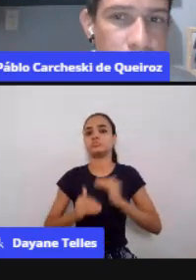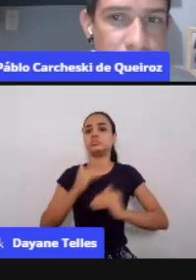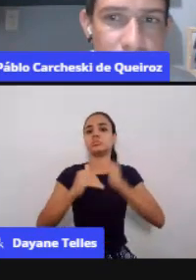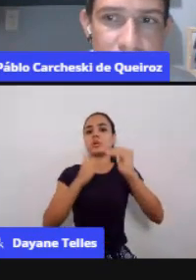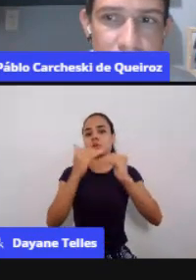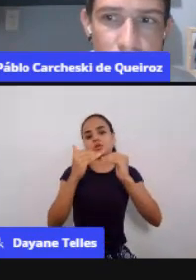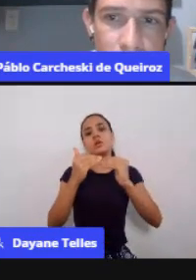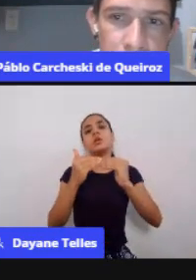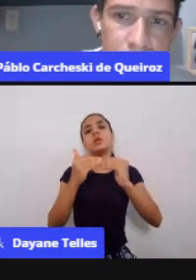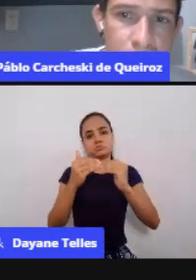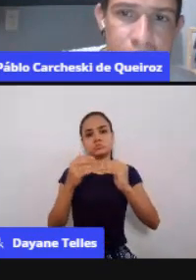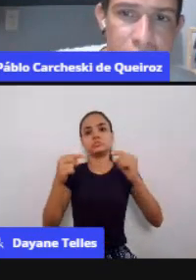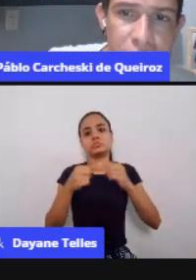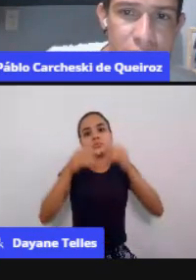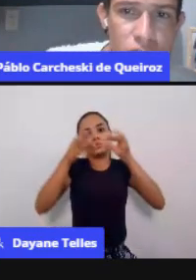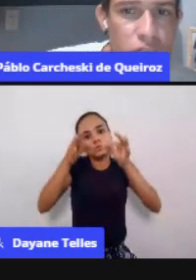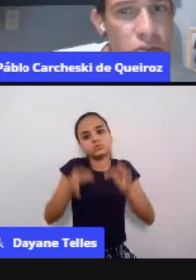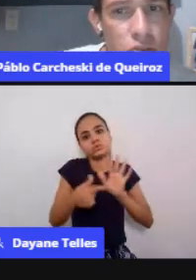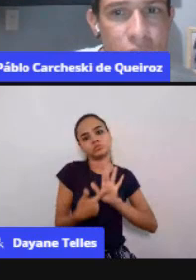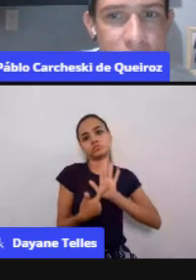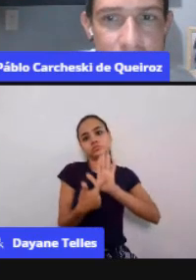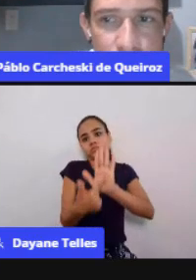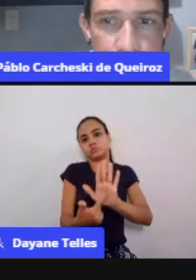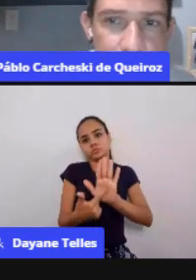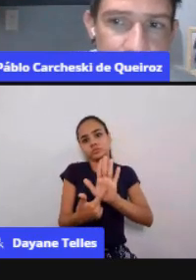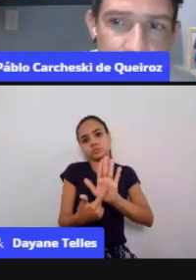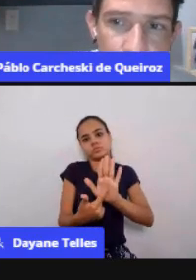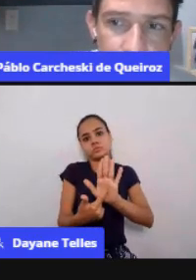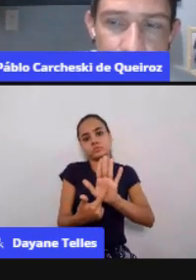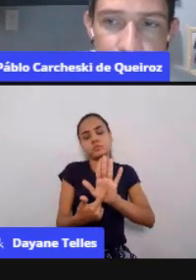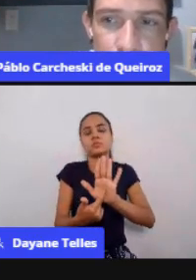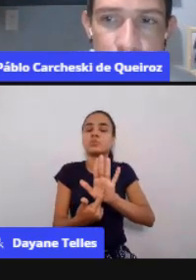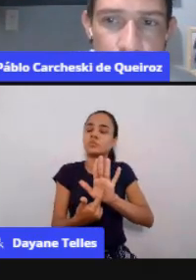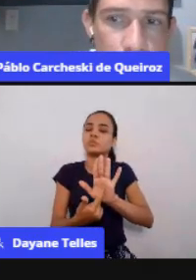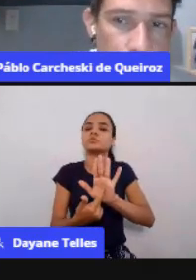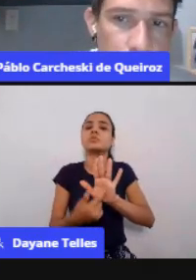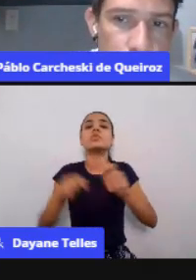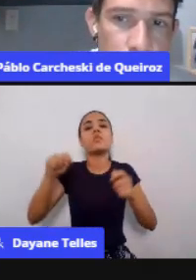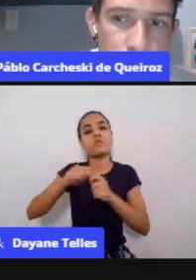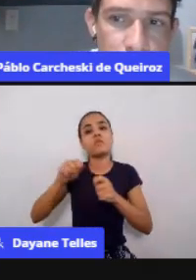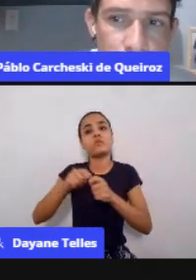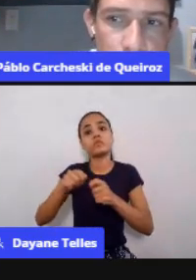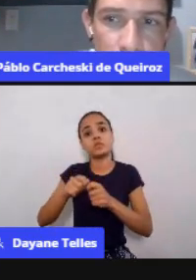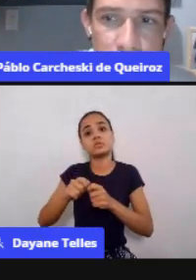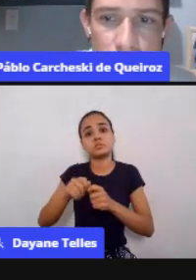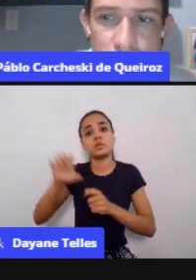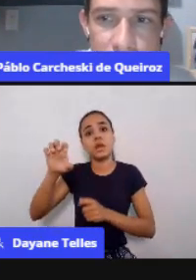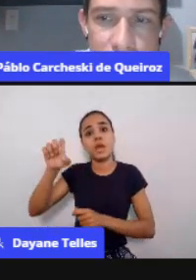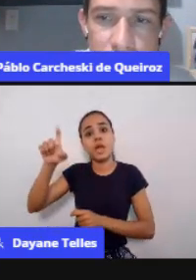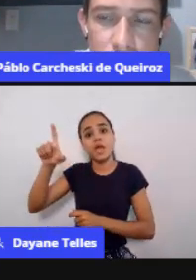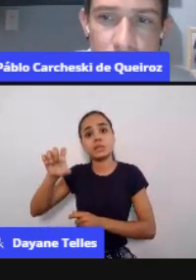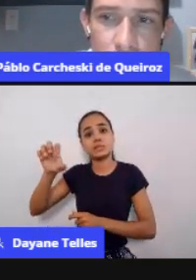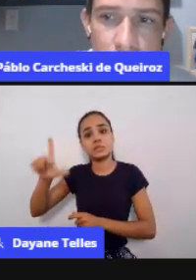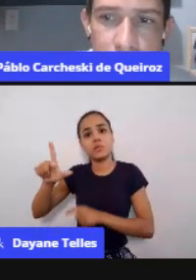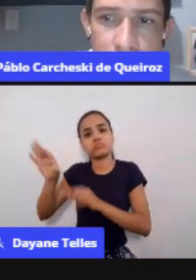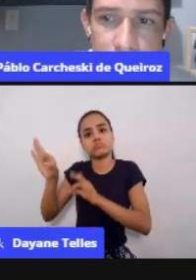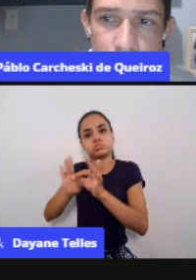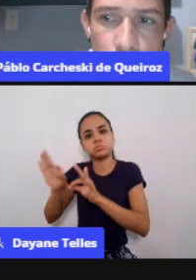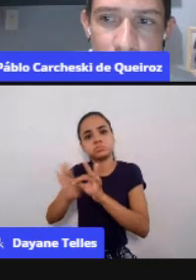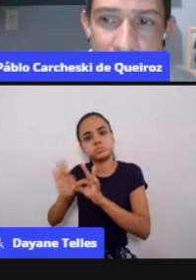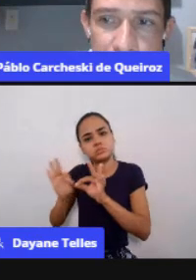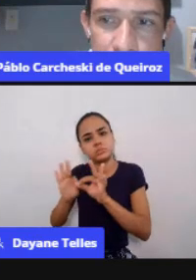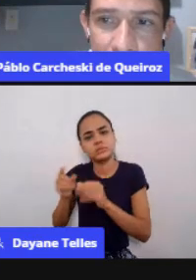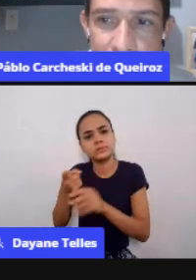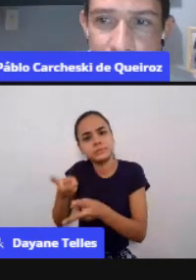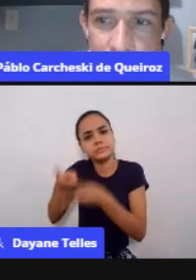correta a sua representação, né? E aí, fazendo isso no Excel, a gente percebeu que talvez, né, uma suposição, né, pode ter acontecido